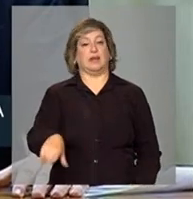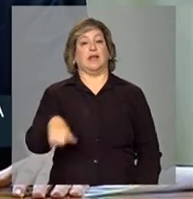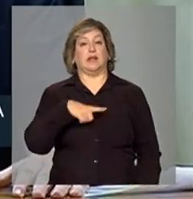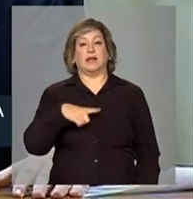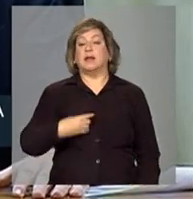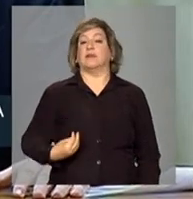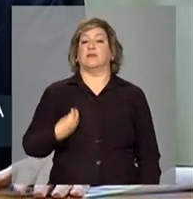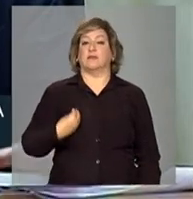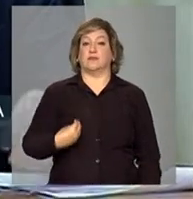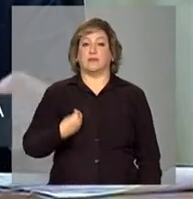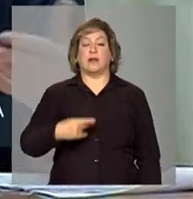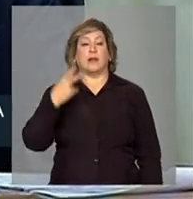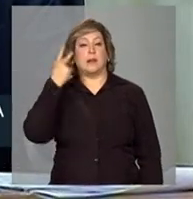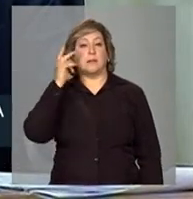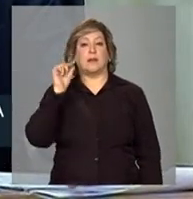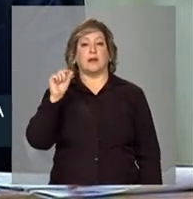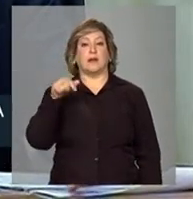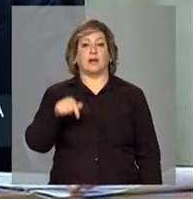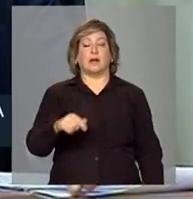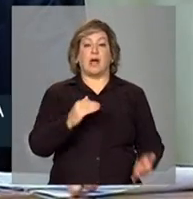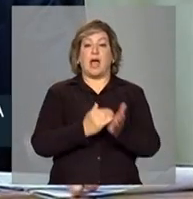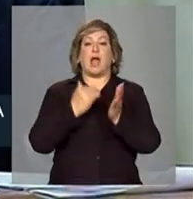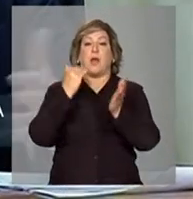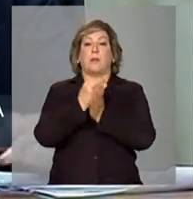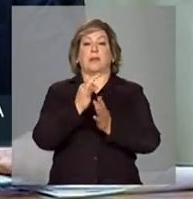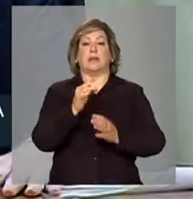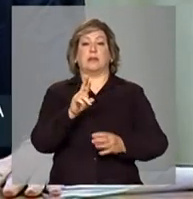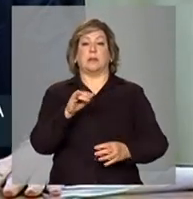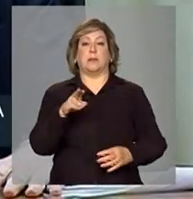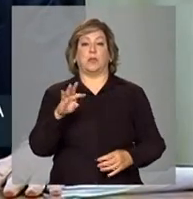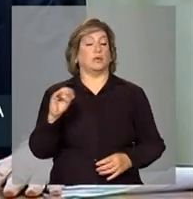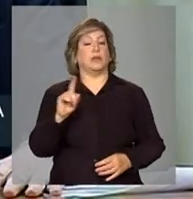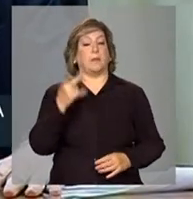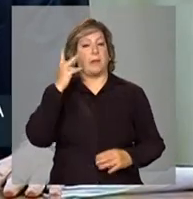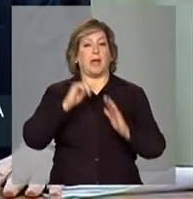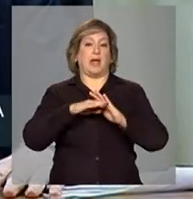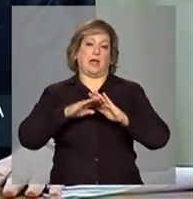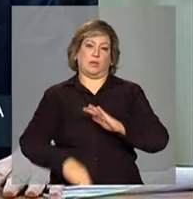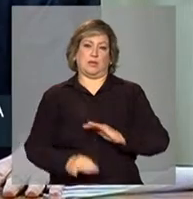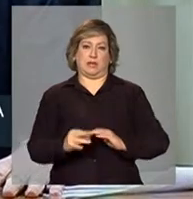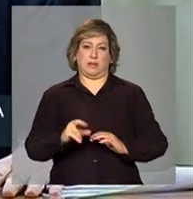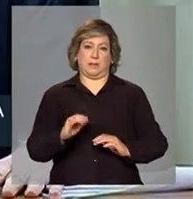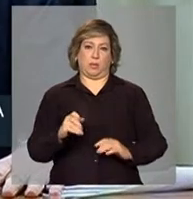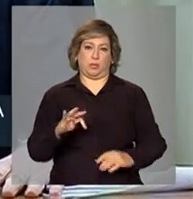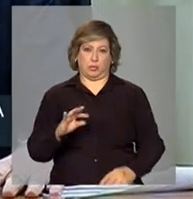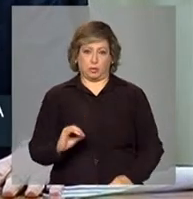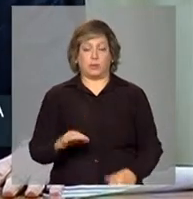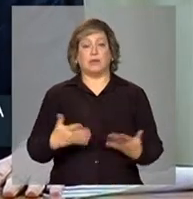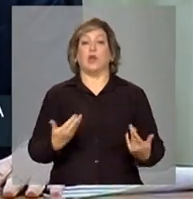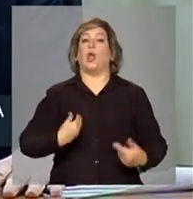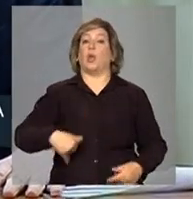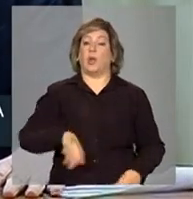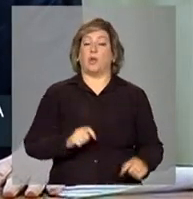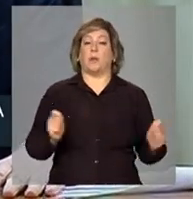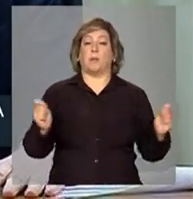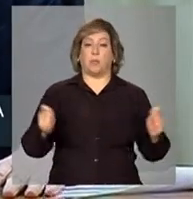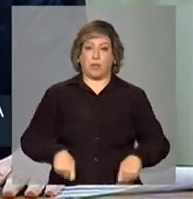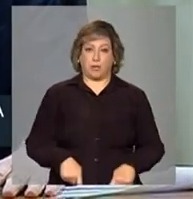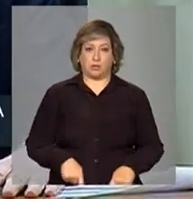vale para um aumento de tributo e não para redução de tributo então nós podemos